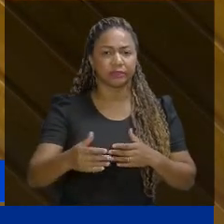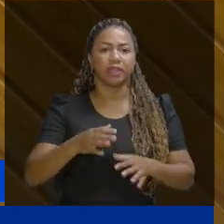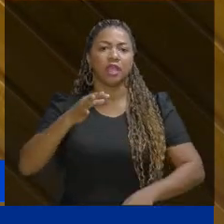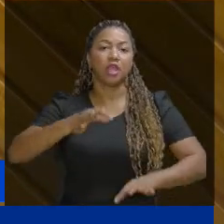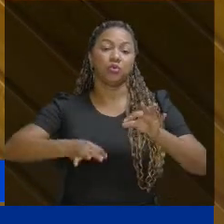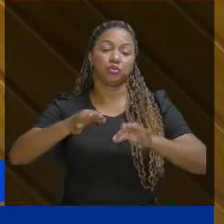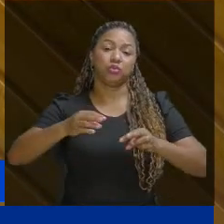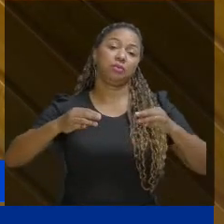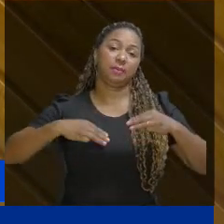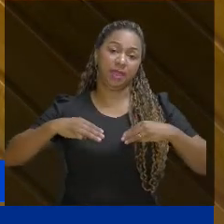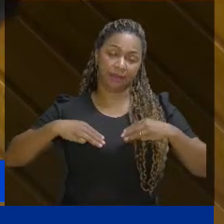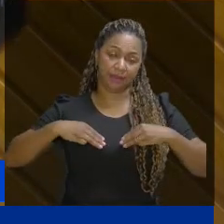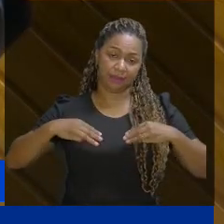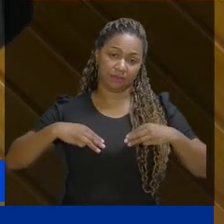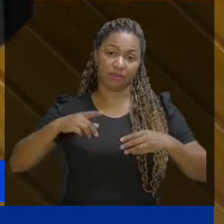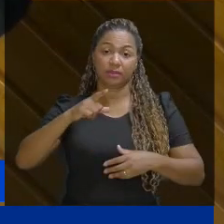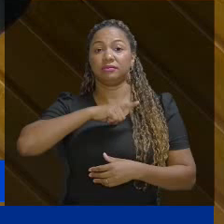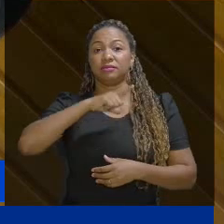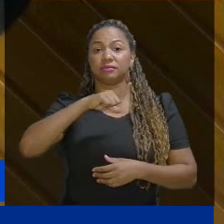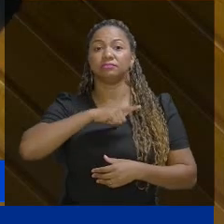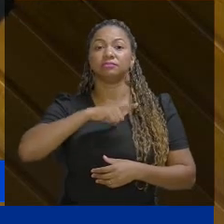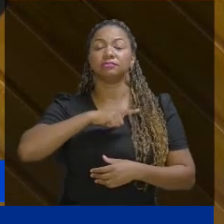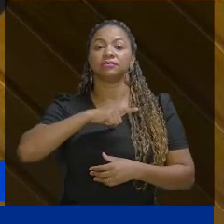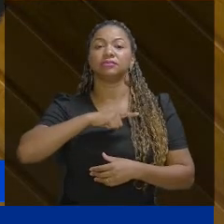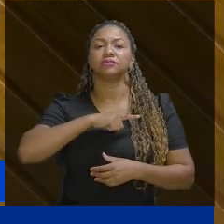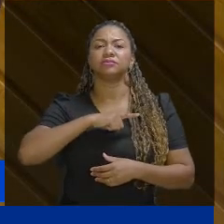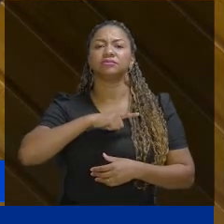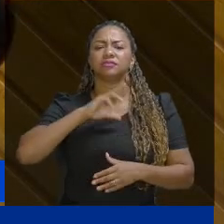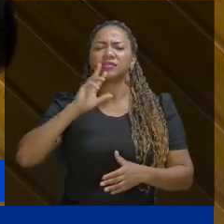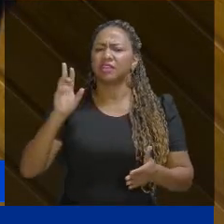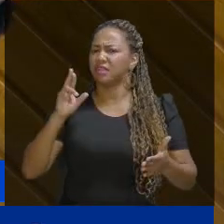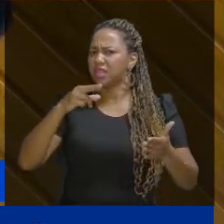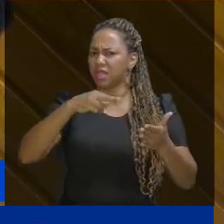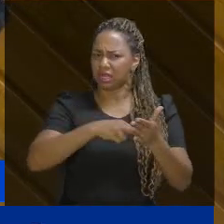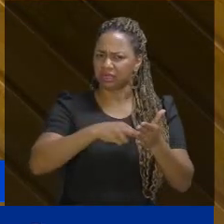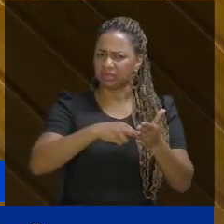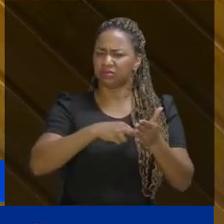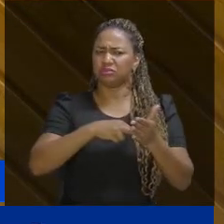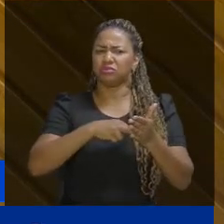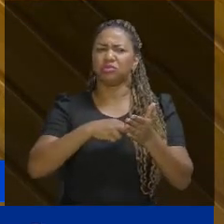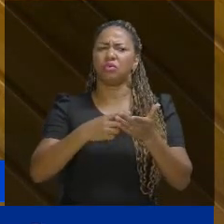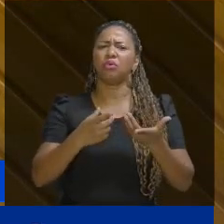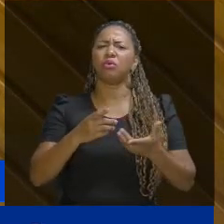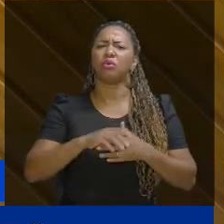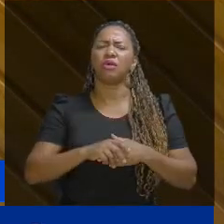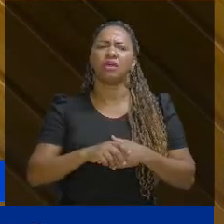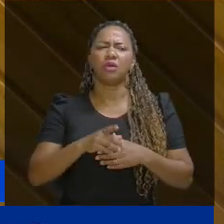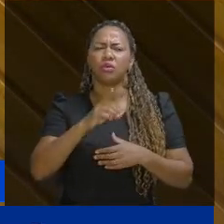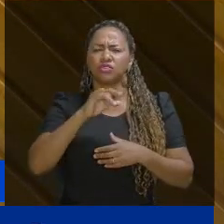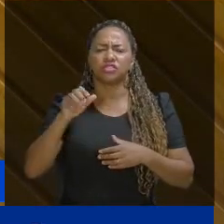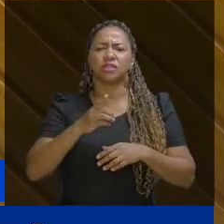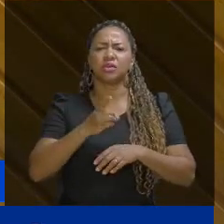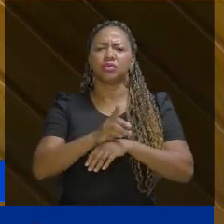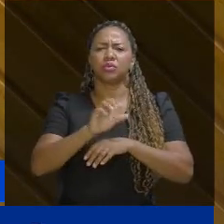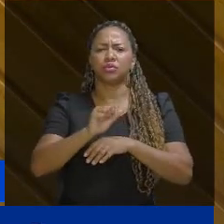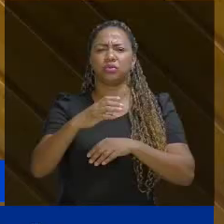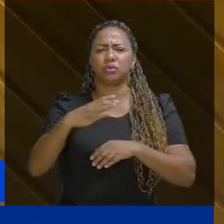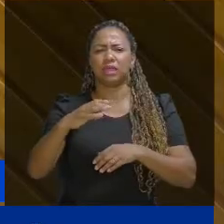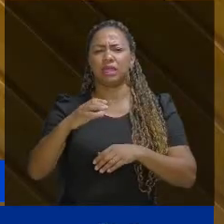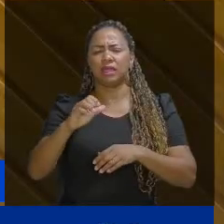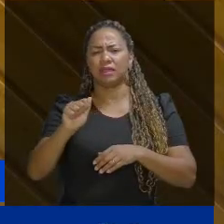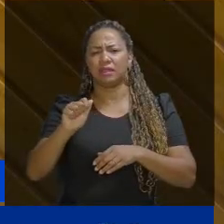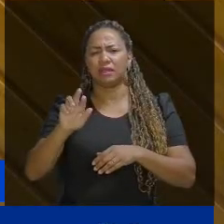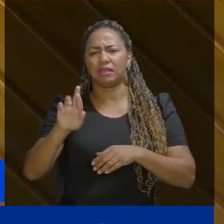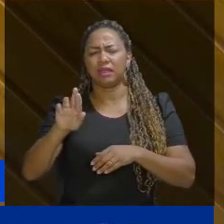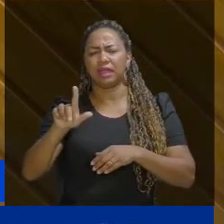que eu julgo mérito e eu tenho um relator vencido, que foi naquele dia o doutor Carlos